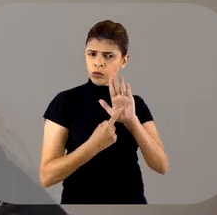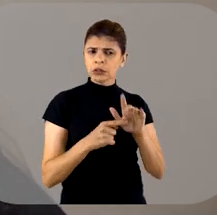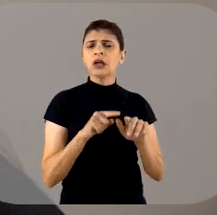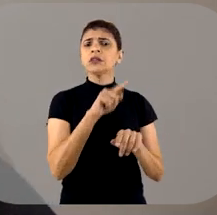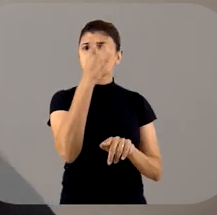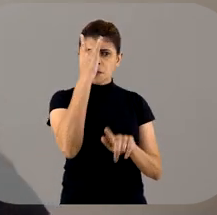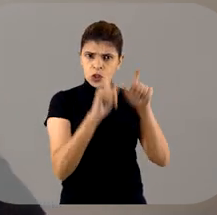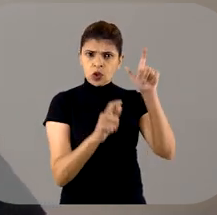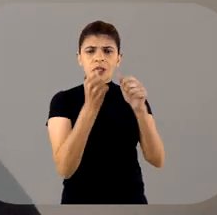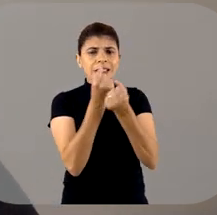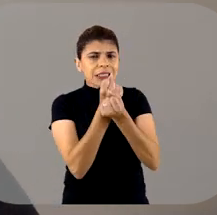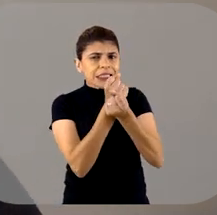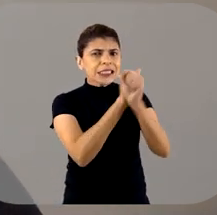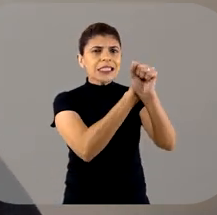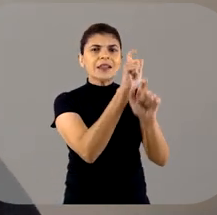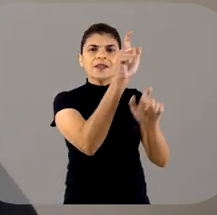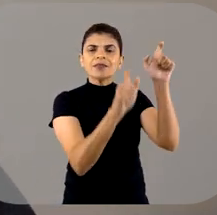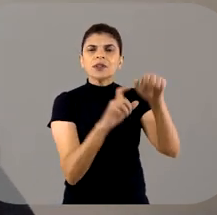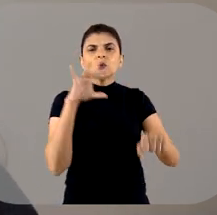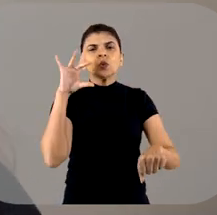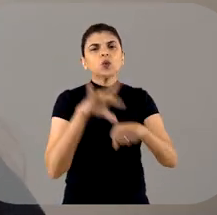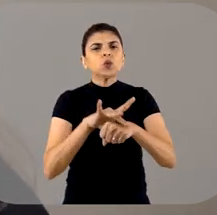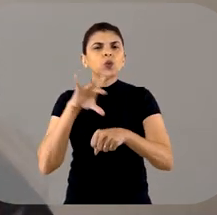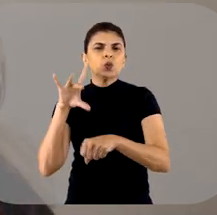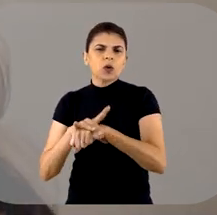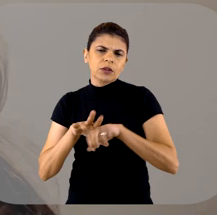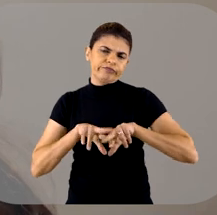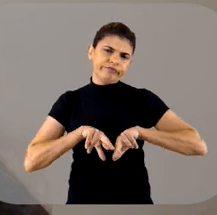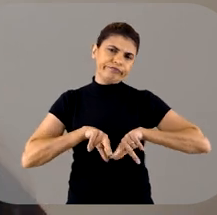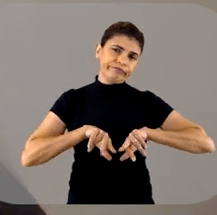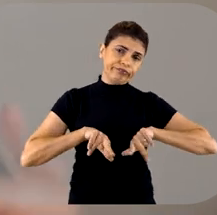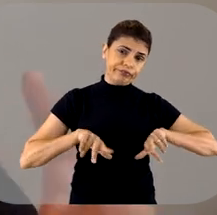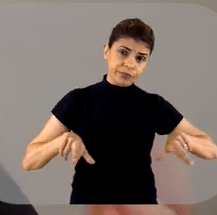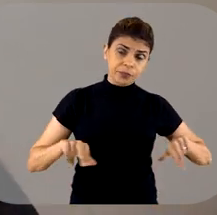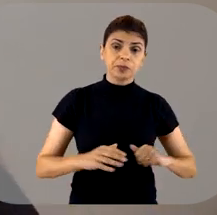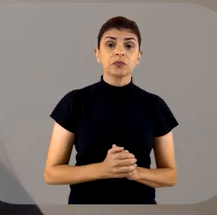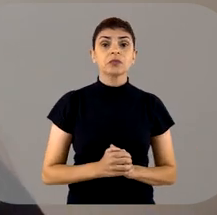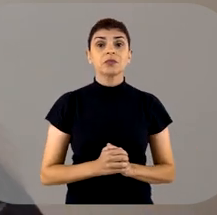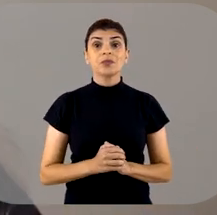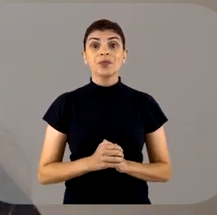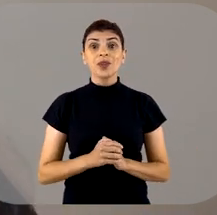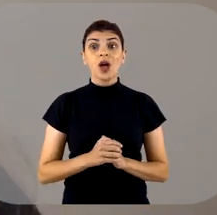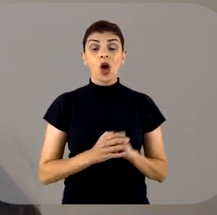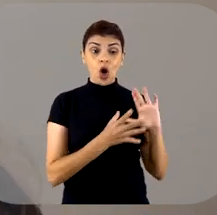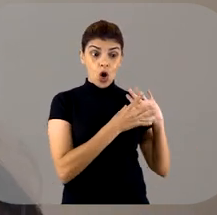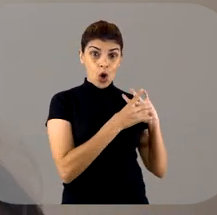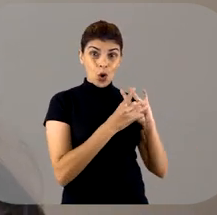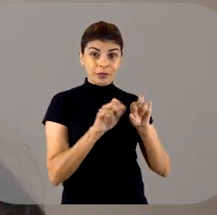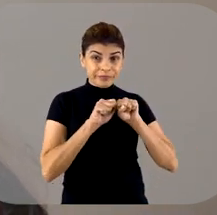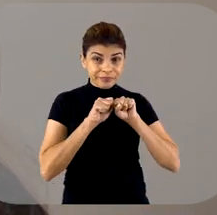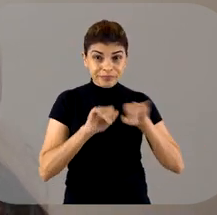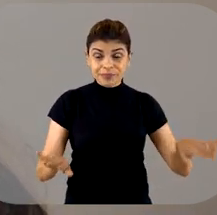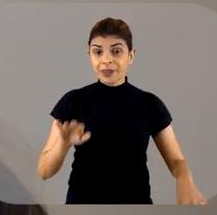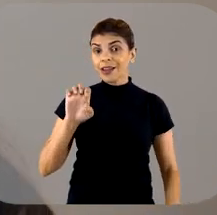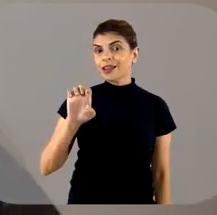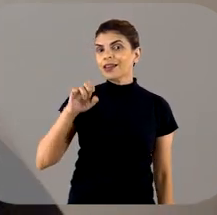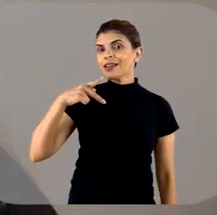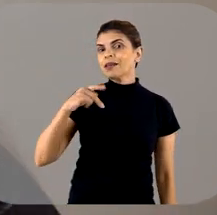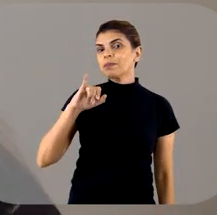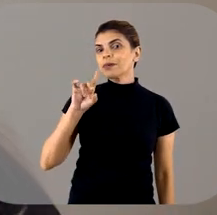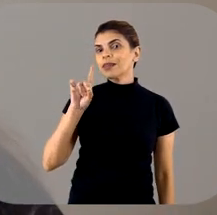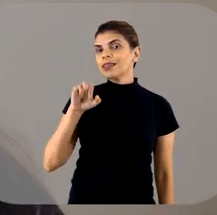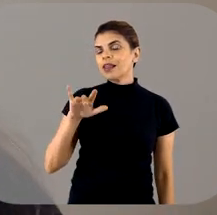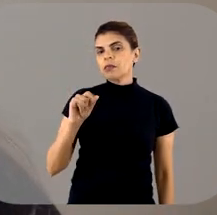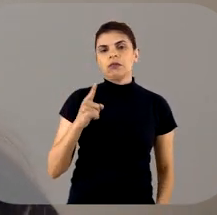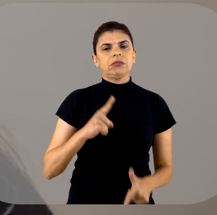maior suscetibilidade dos escravizados a certas enfermidades. E quando o contexto era de epidemia,